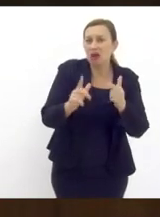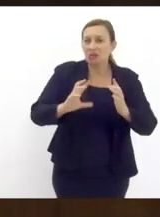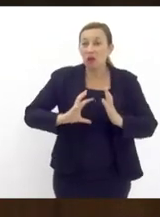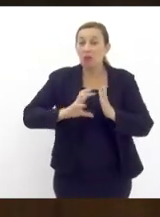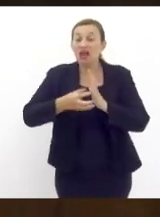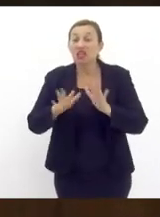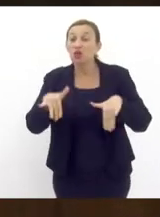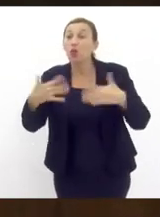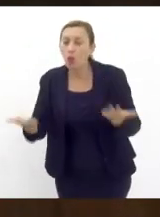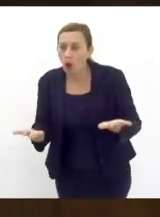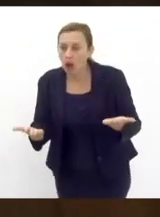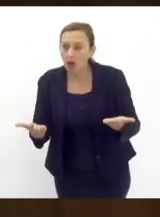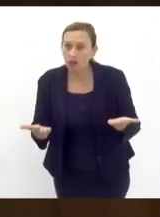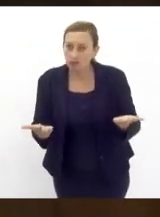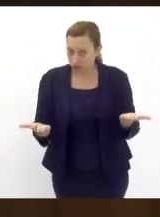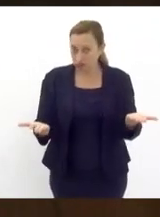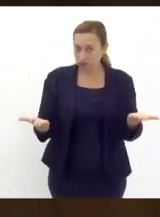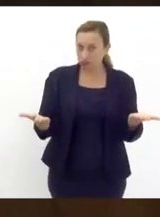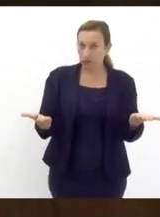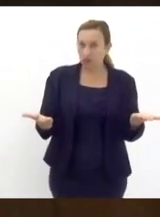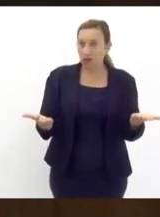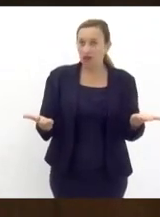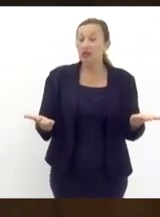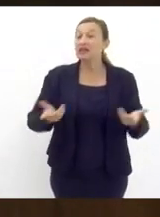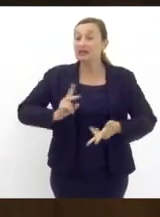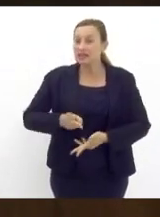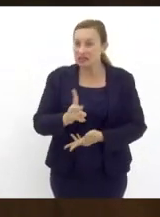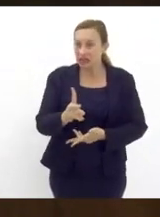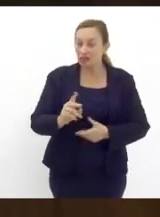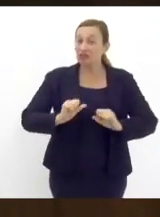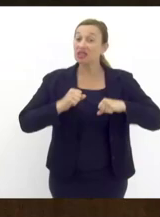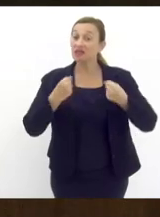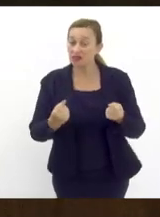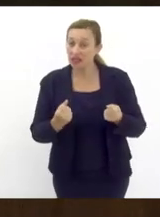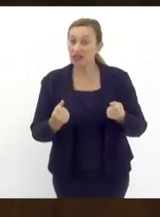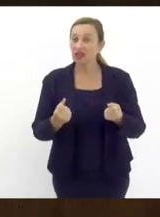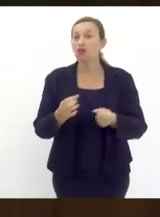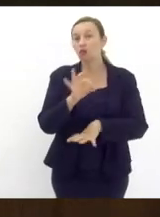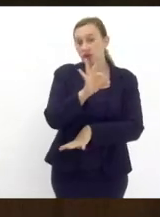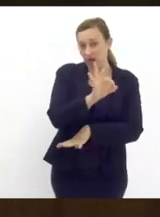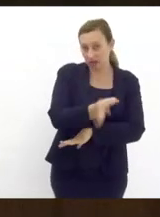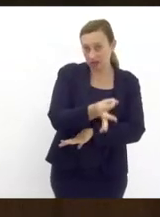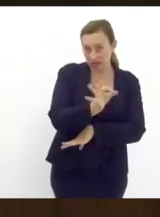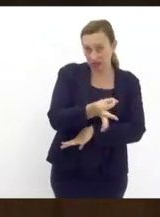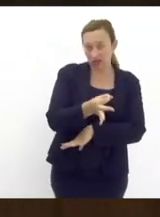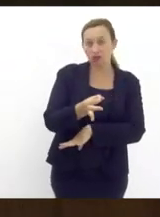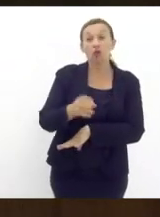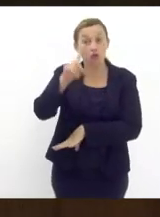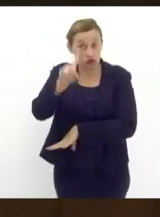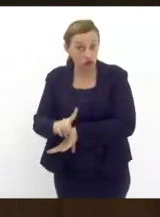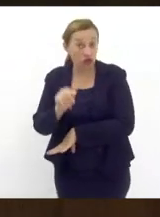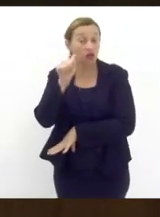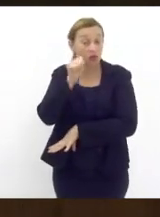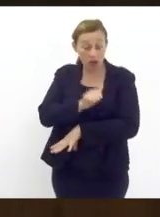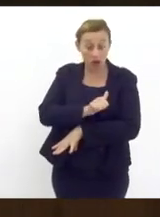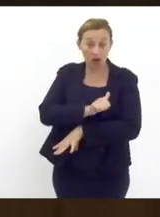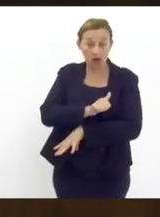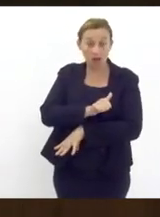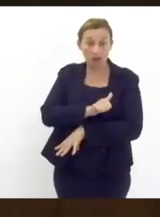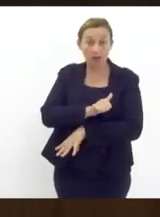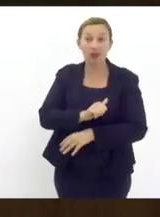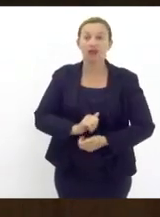quer que seja de forma às vezes até impetuosa vossa excelência sempre sai em defesa das prerrogativas e dos direitos das mulheres genuína